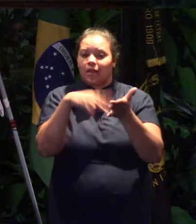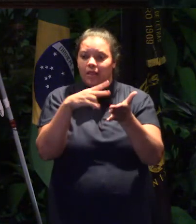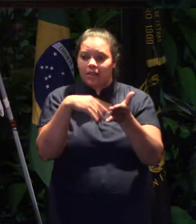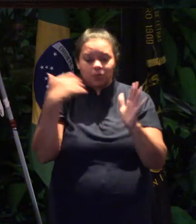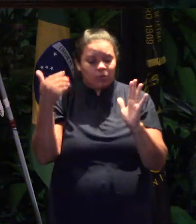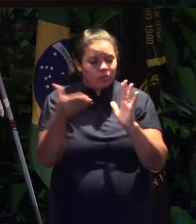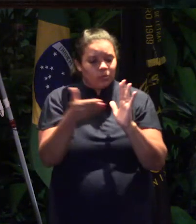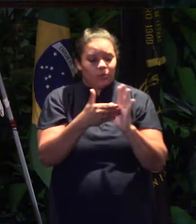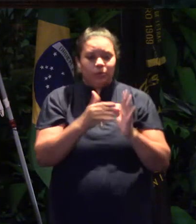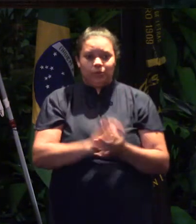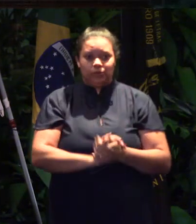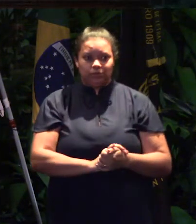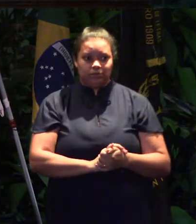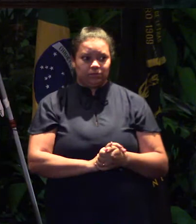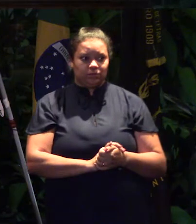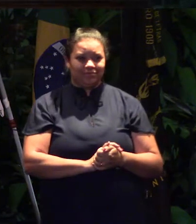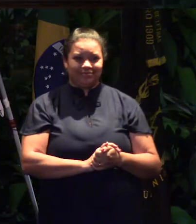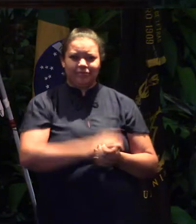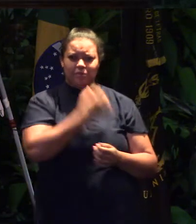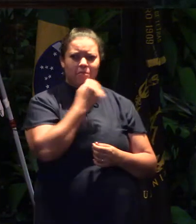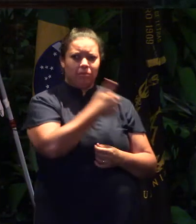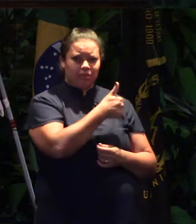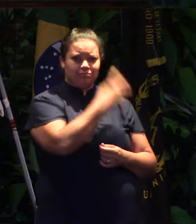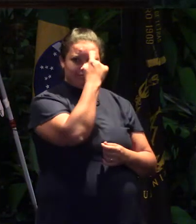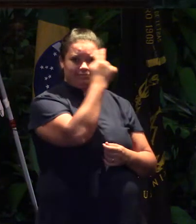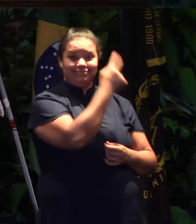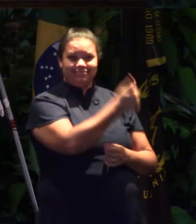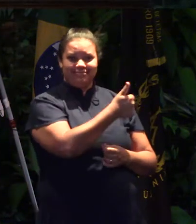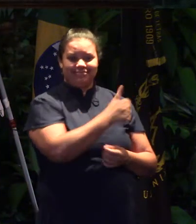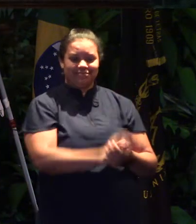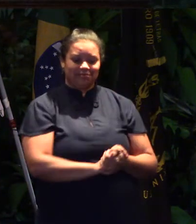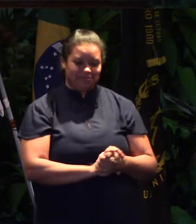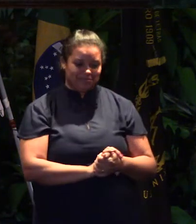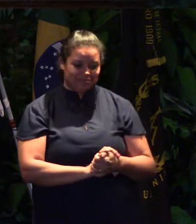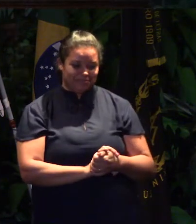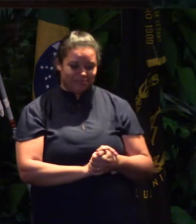que eu vou deixar aqui iniciada. Boa jogada de marketing essa, hein?